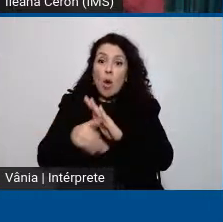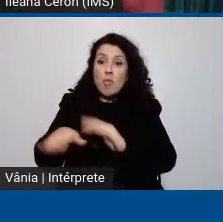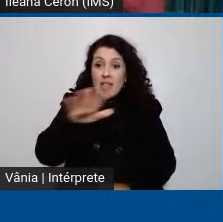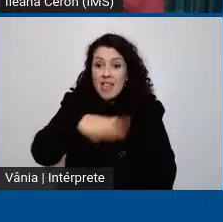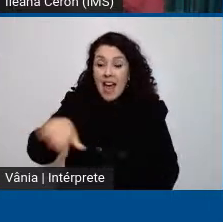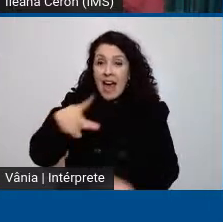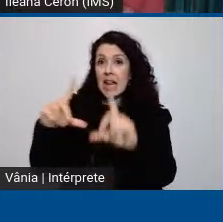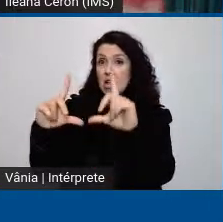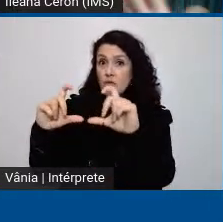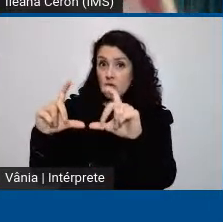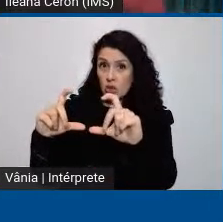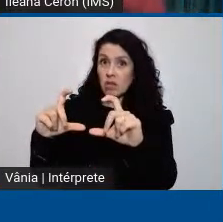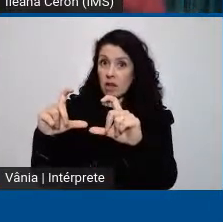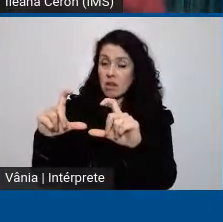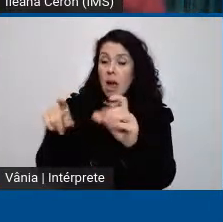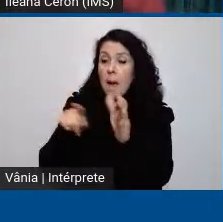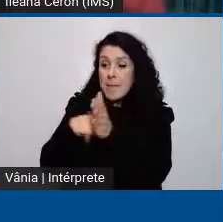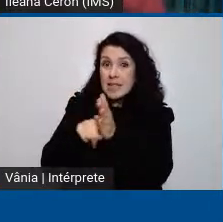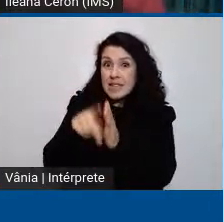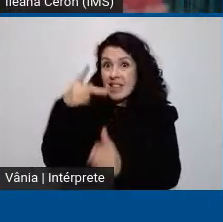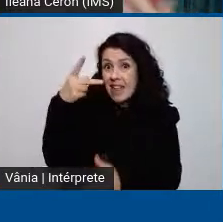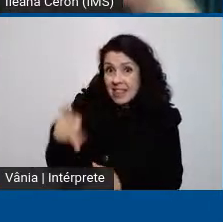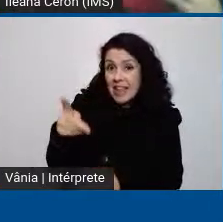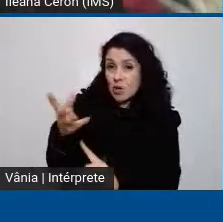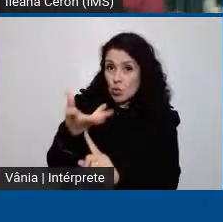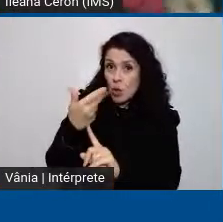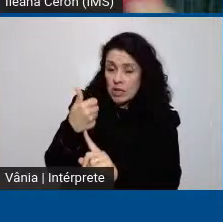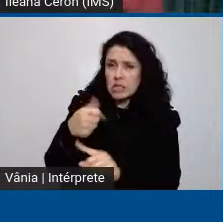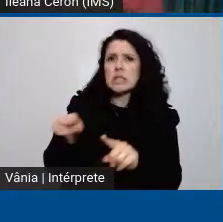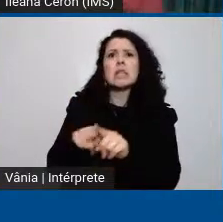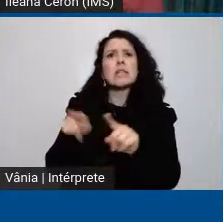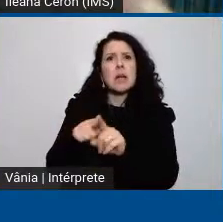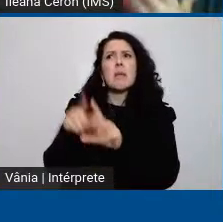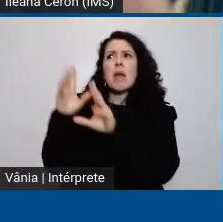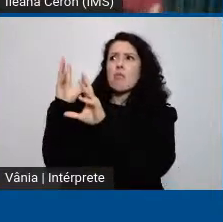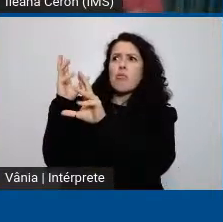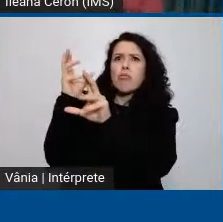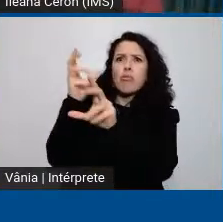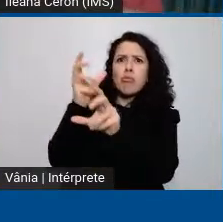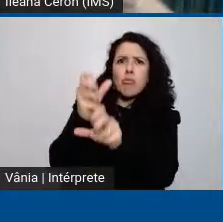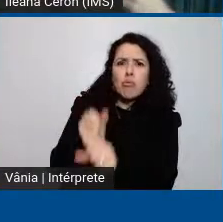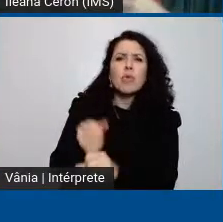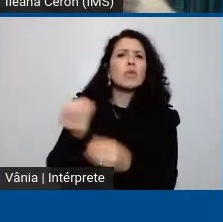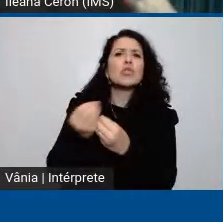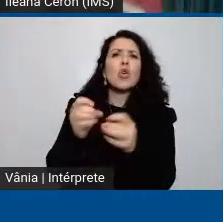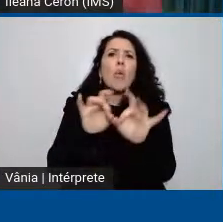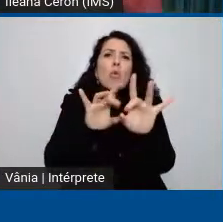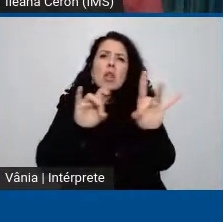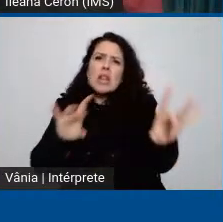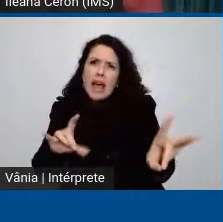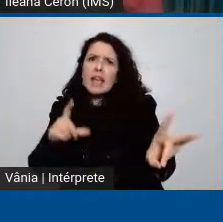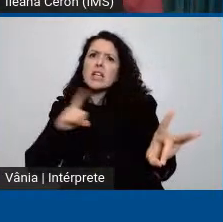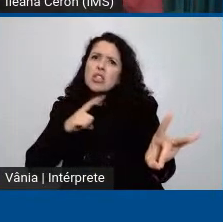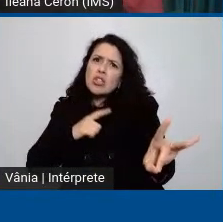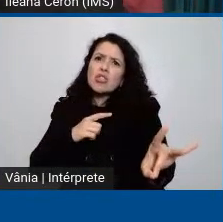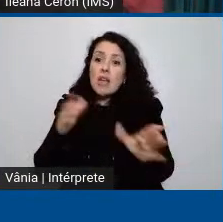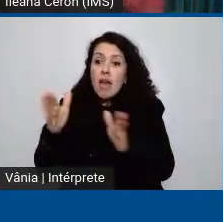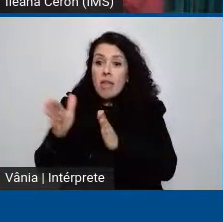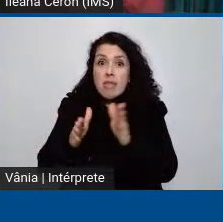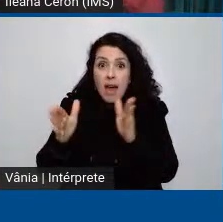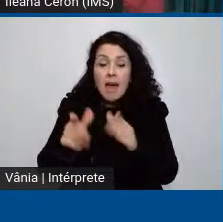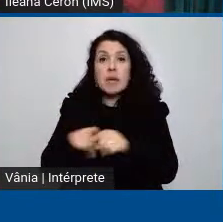da pesquisa que ele fez, levantamentos, né, inventário também, digamos, das técnicas que existiam e de processos